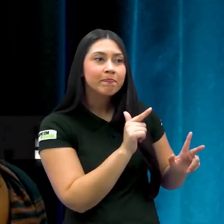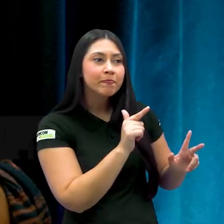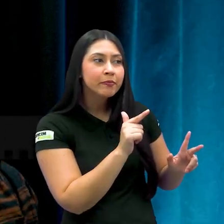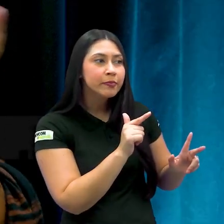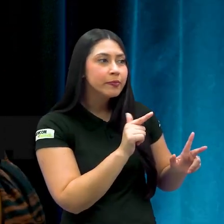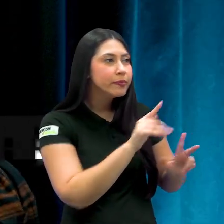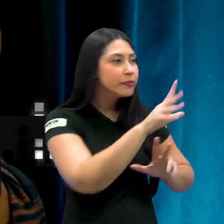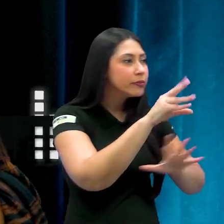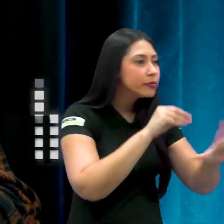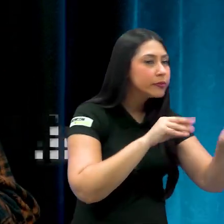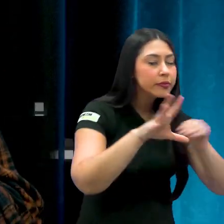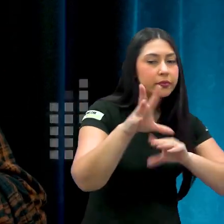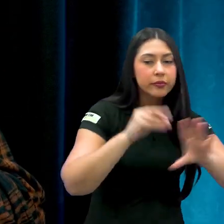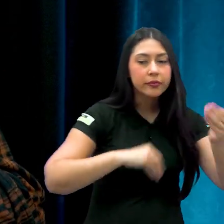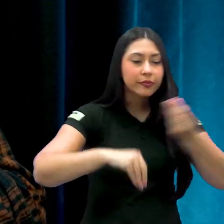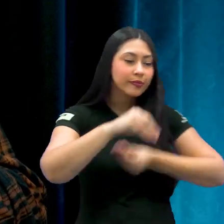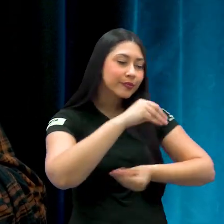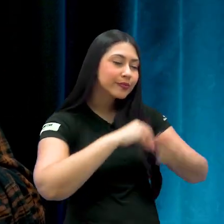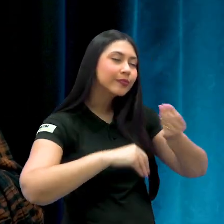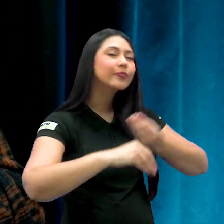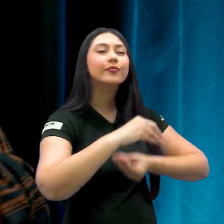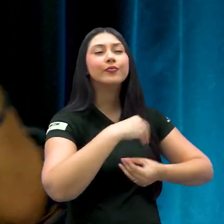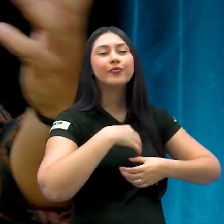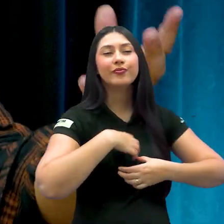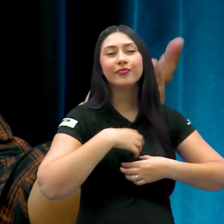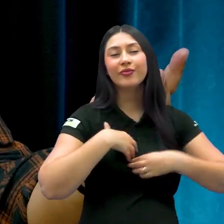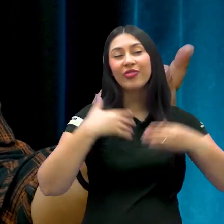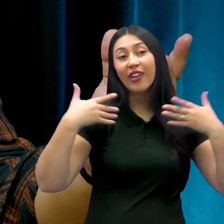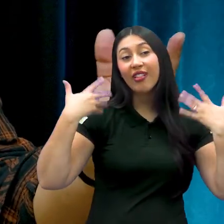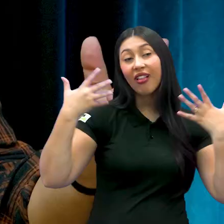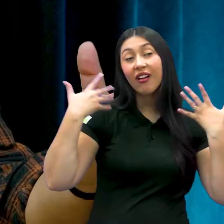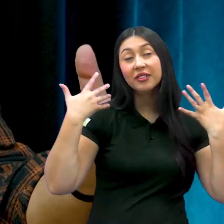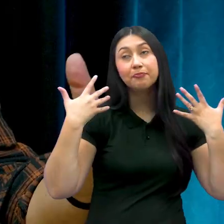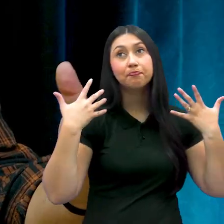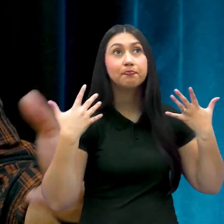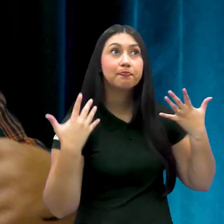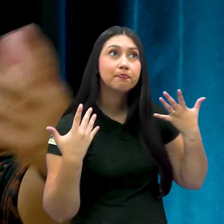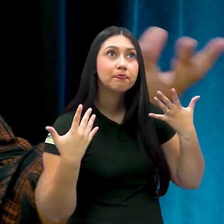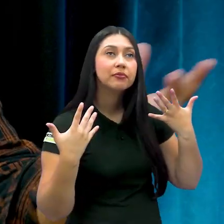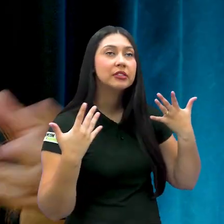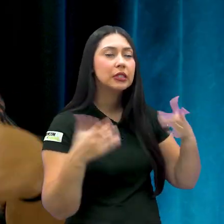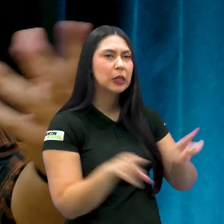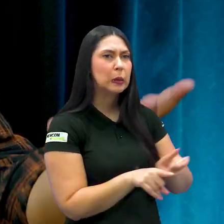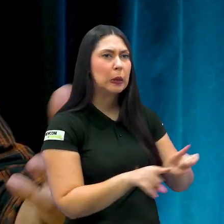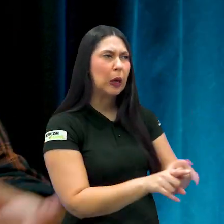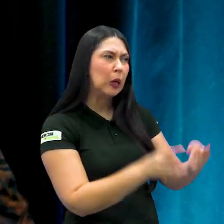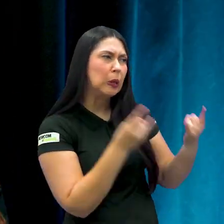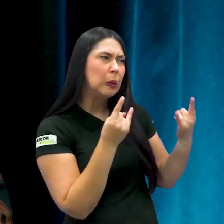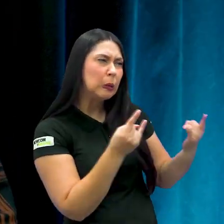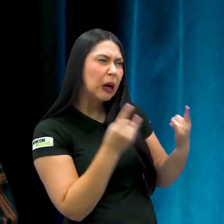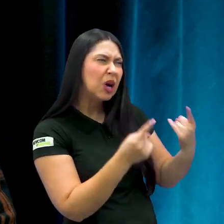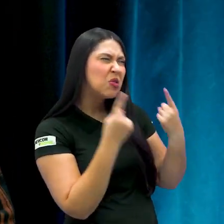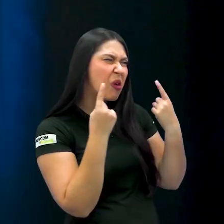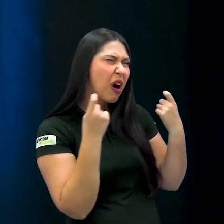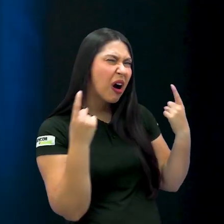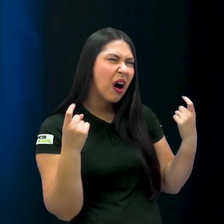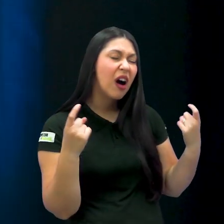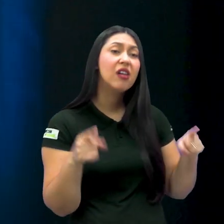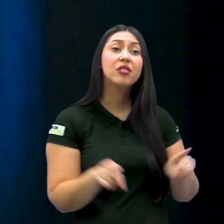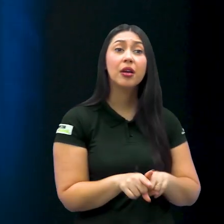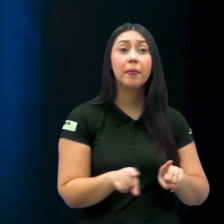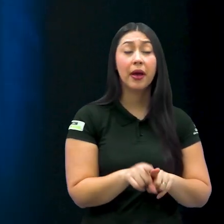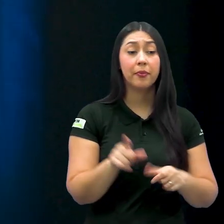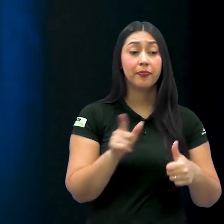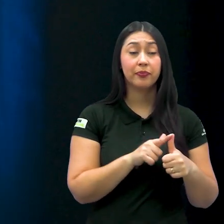complementar, né, aquele sentimento que você quer ouvir, uma música mais alegre, uma música mais pesada, mais barulhenta. Tem o Bike,